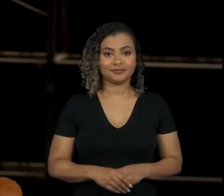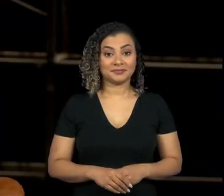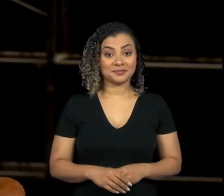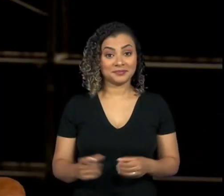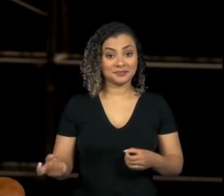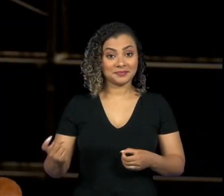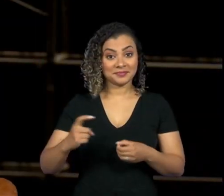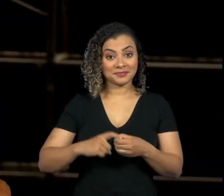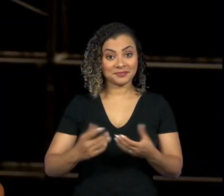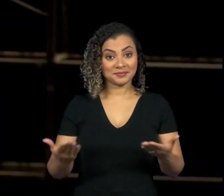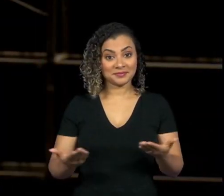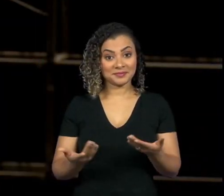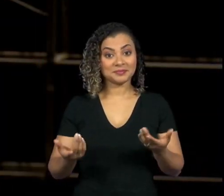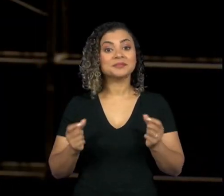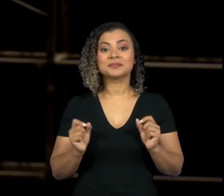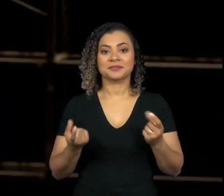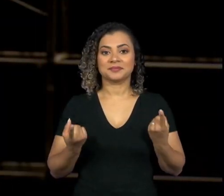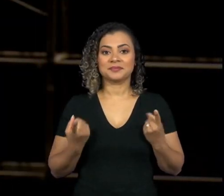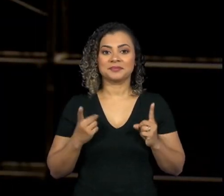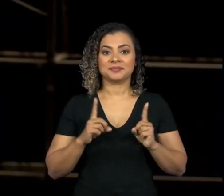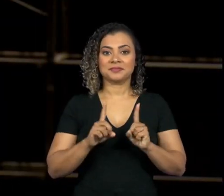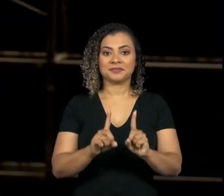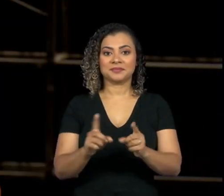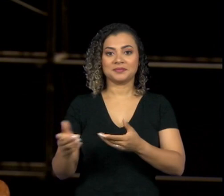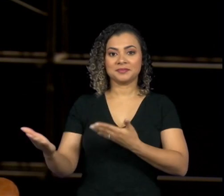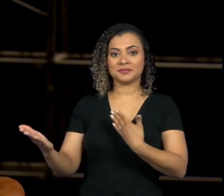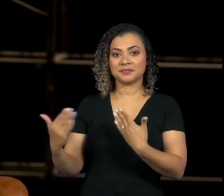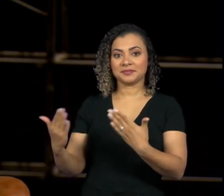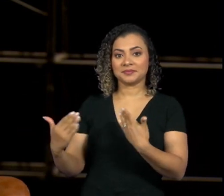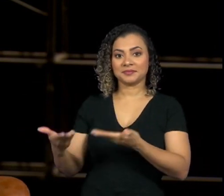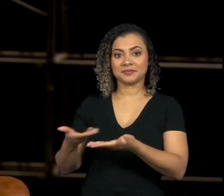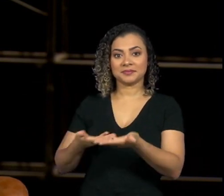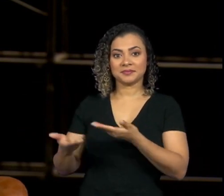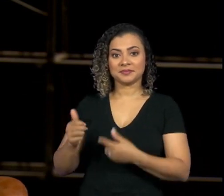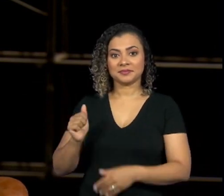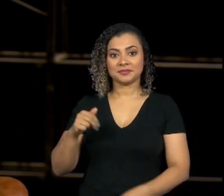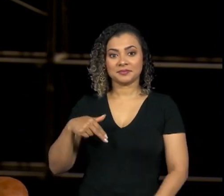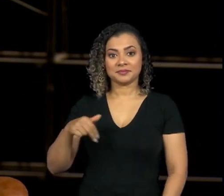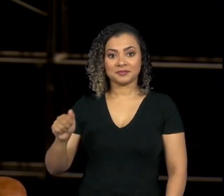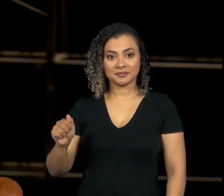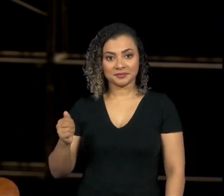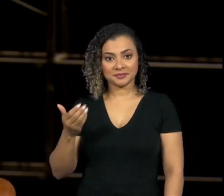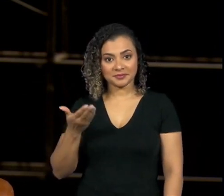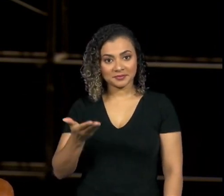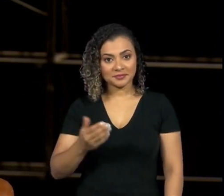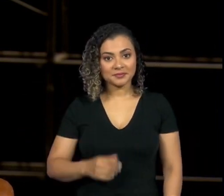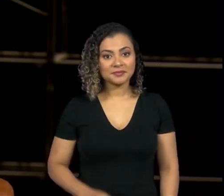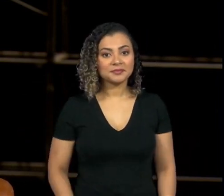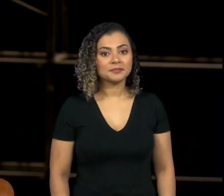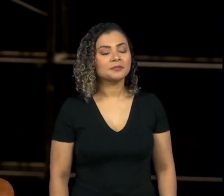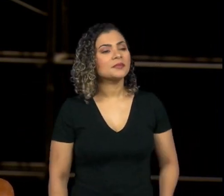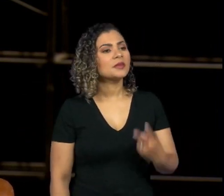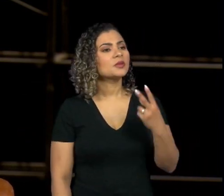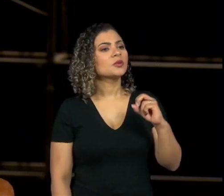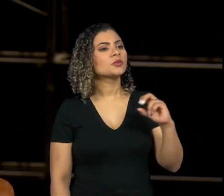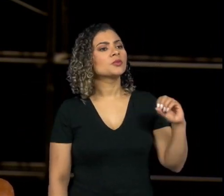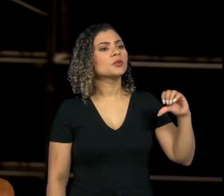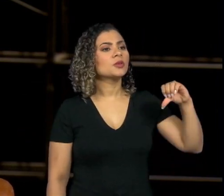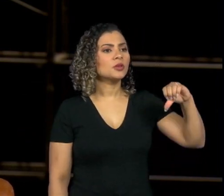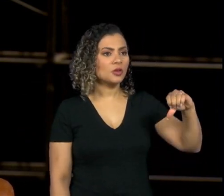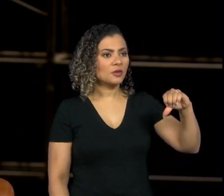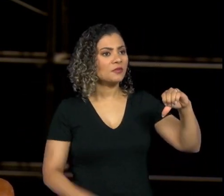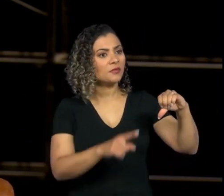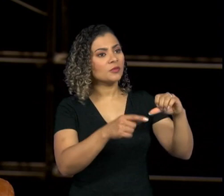Estamos de volta hoje para o nosso bate-papo com Ana Canhas. Ana, 2009, você grava Pra Você Guardei o Amor, do